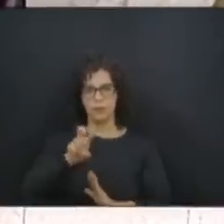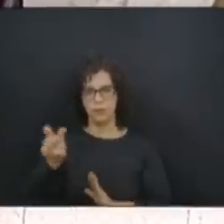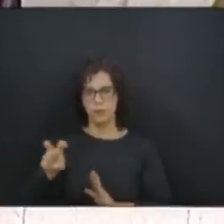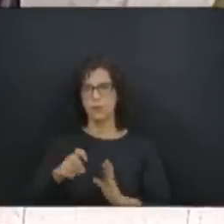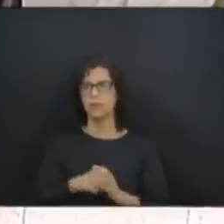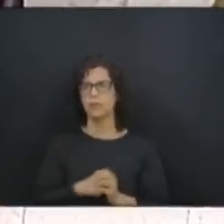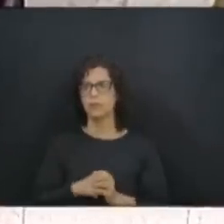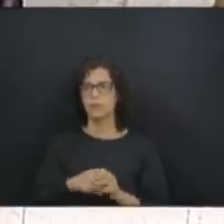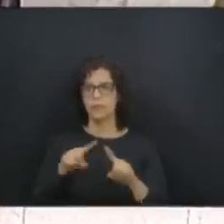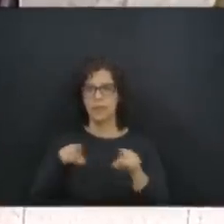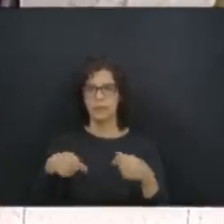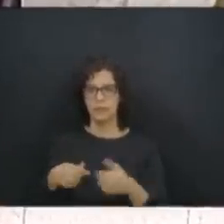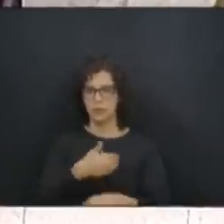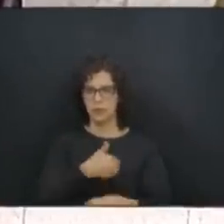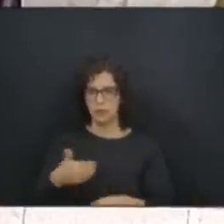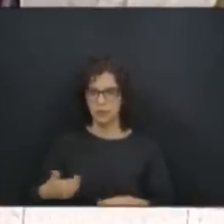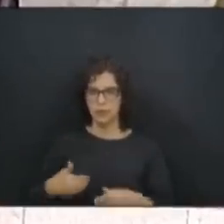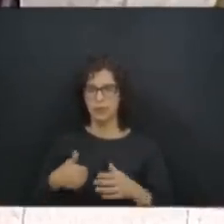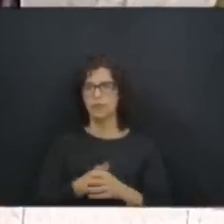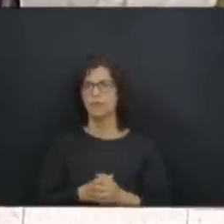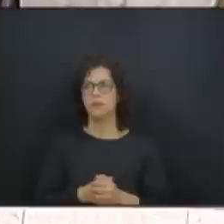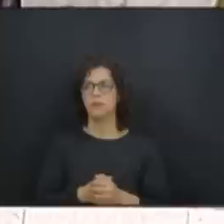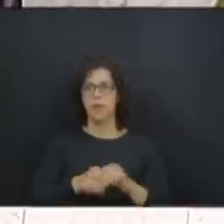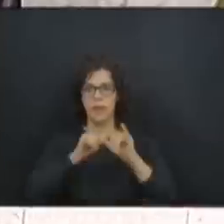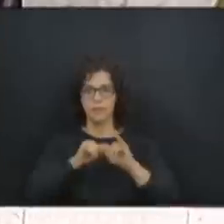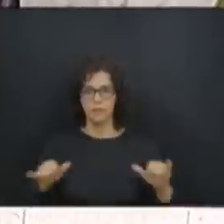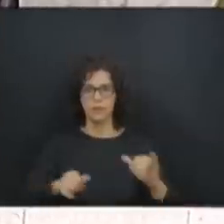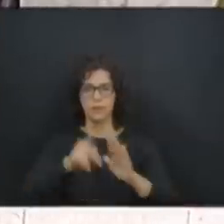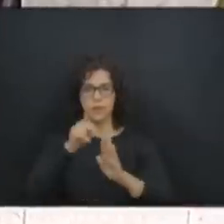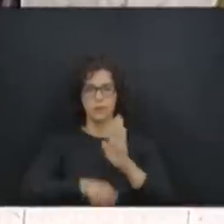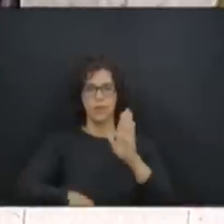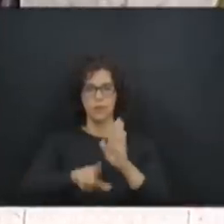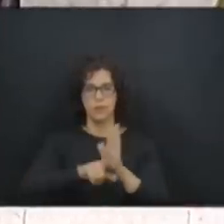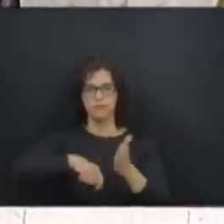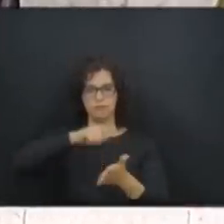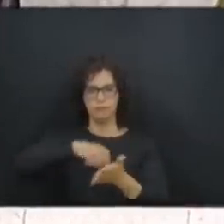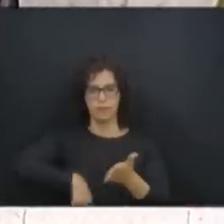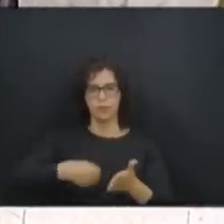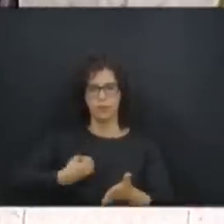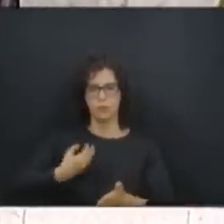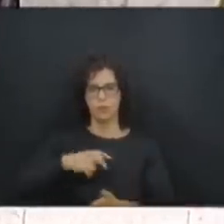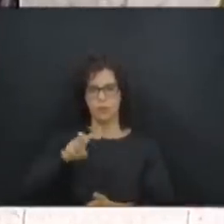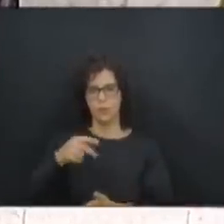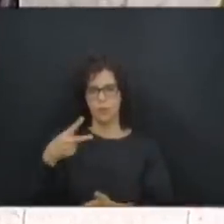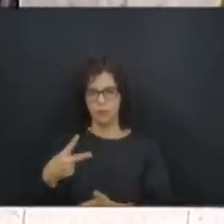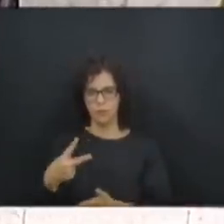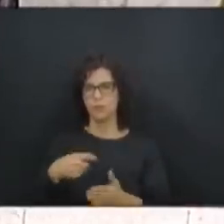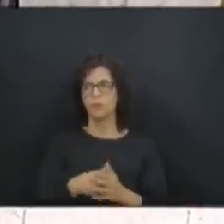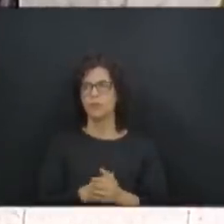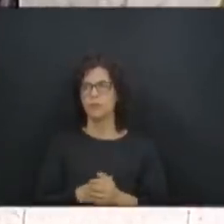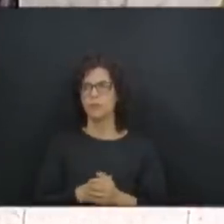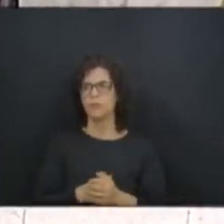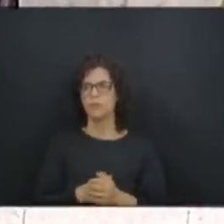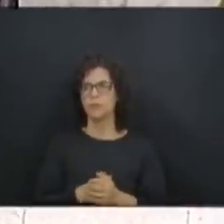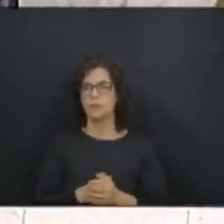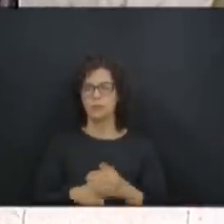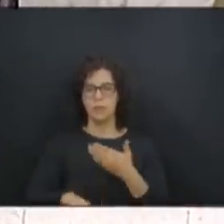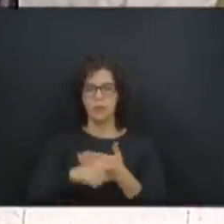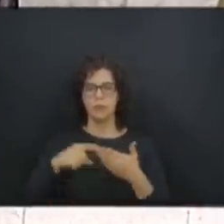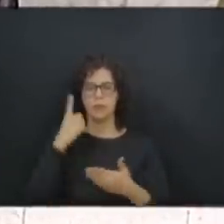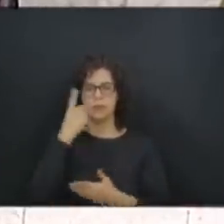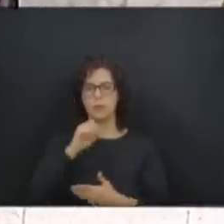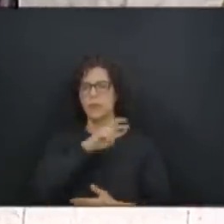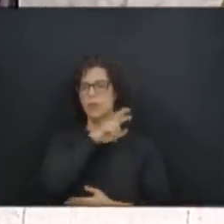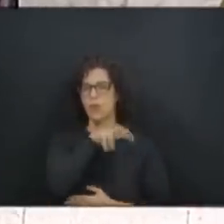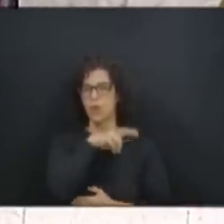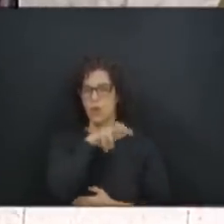355 do gabinete do governador comunica sanção ao projeto de lei nº 52 de autoria